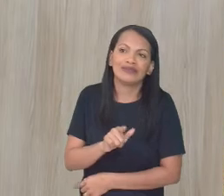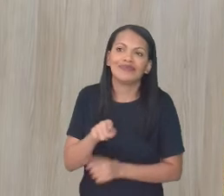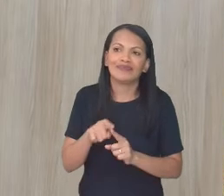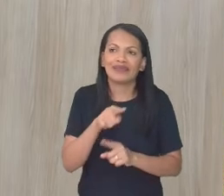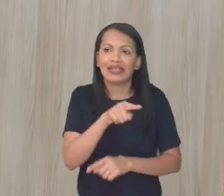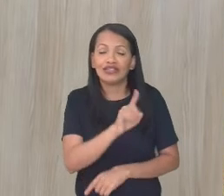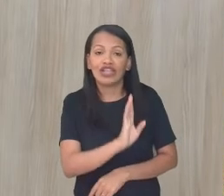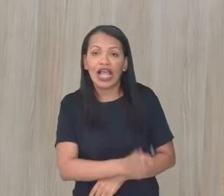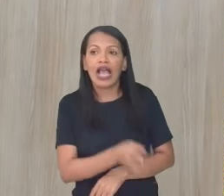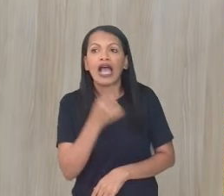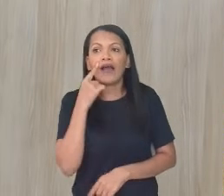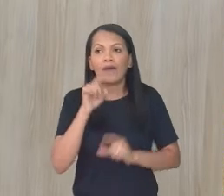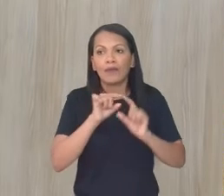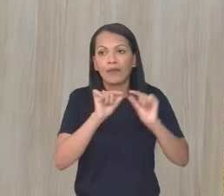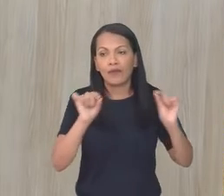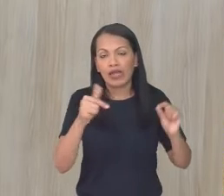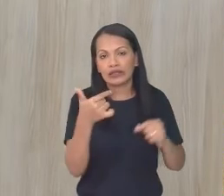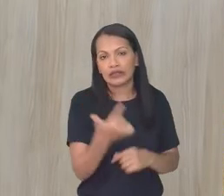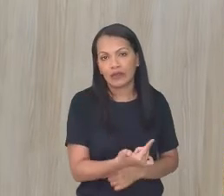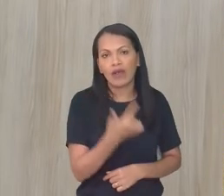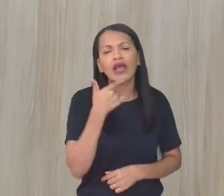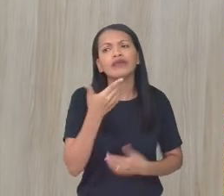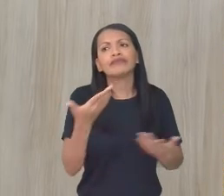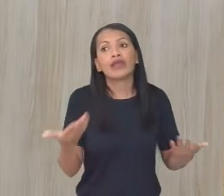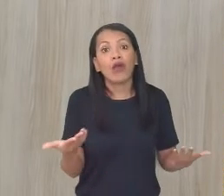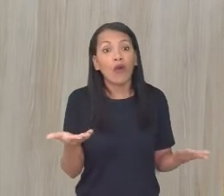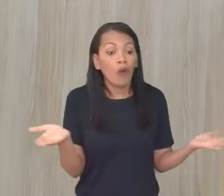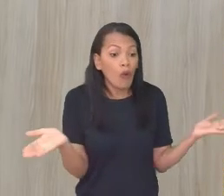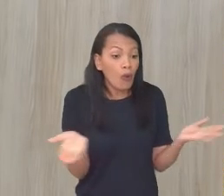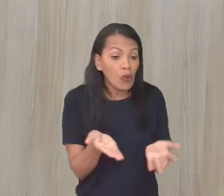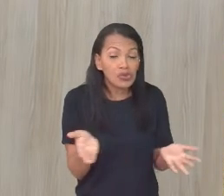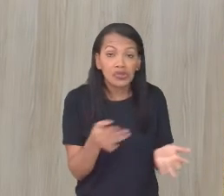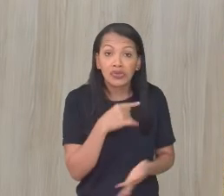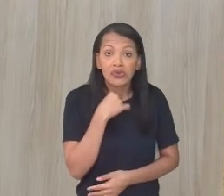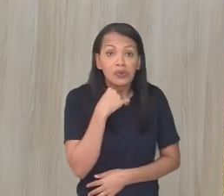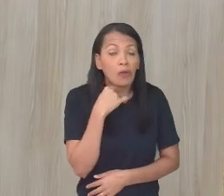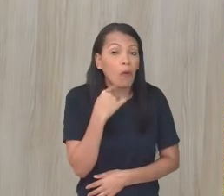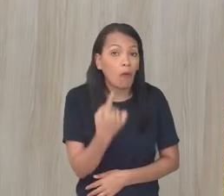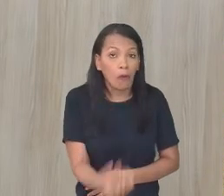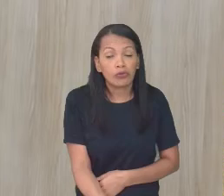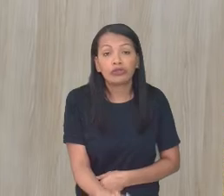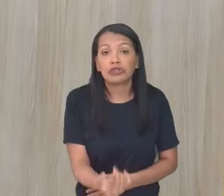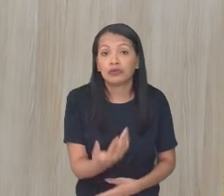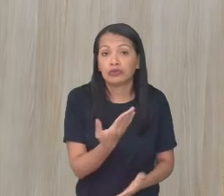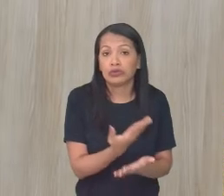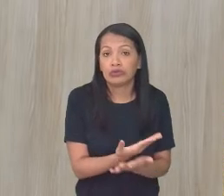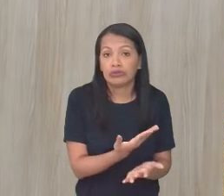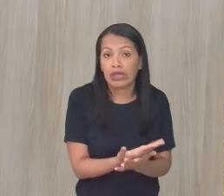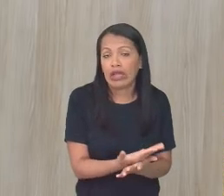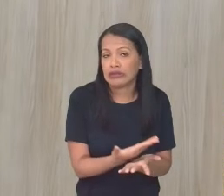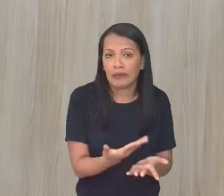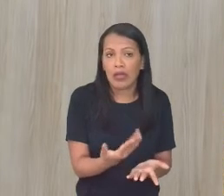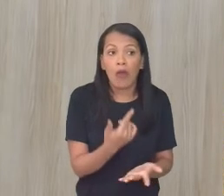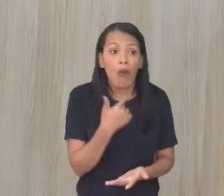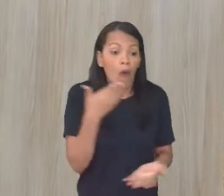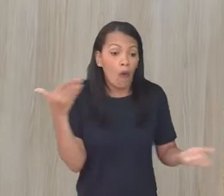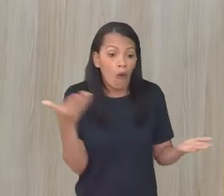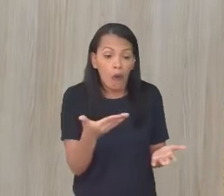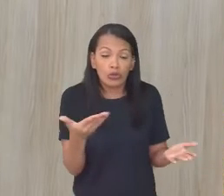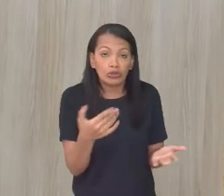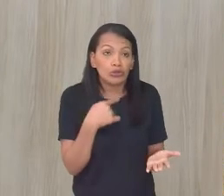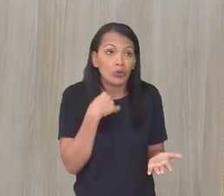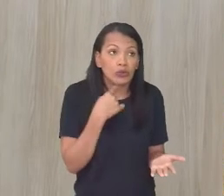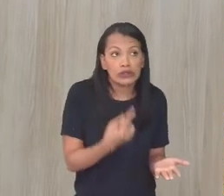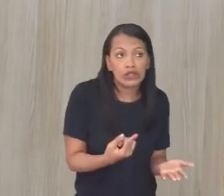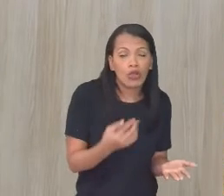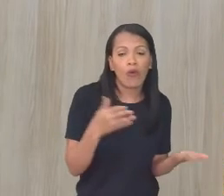não é? Pode, presente. Então, vocês percebem que os tempos verbais aí mudaram e aí a